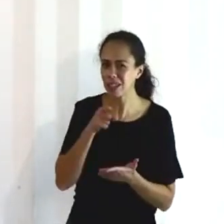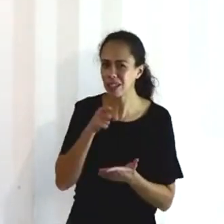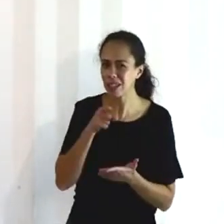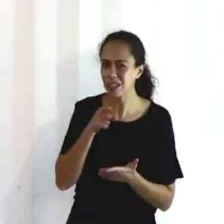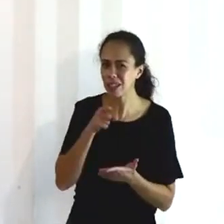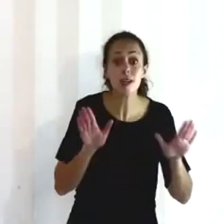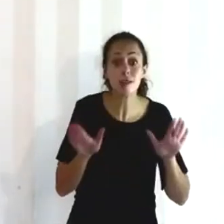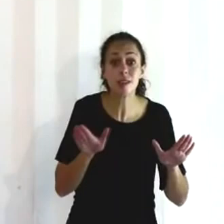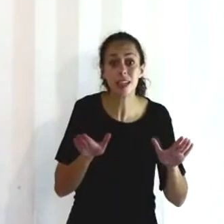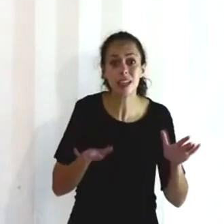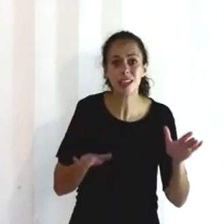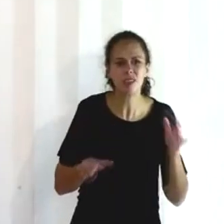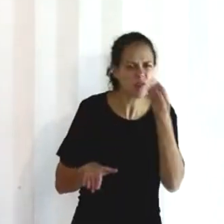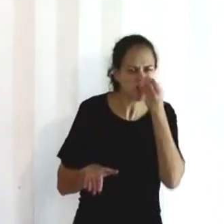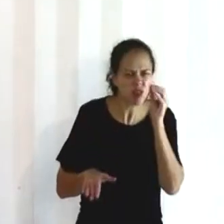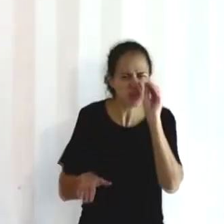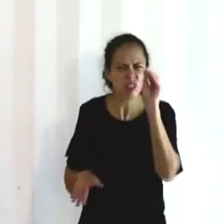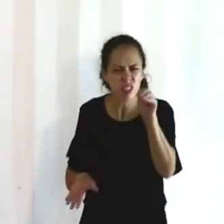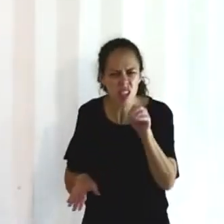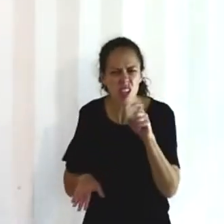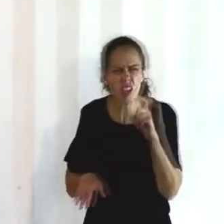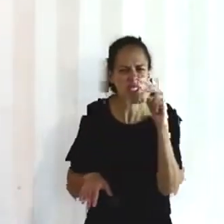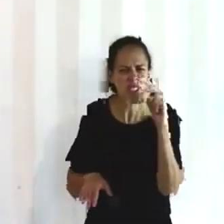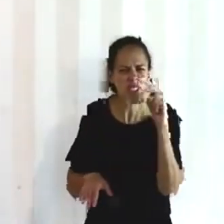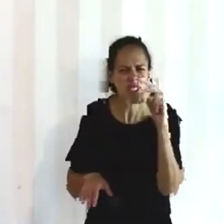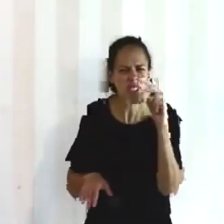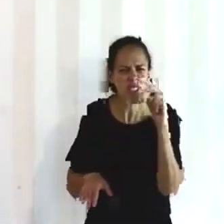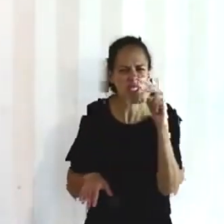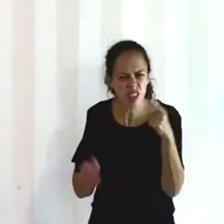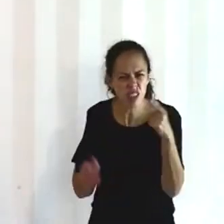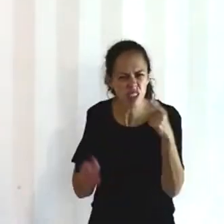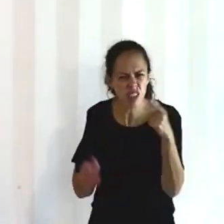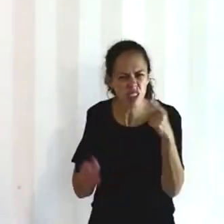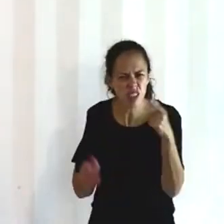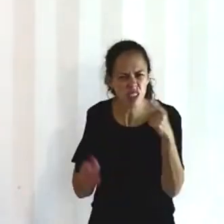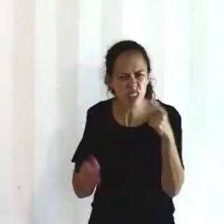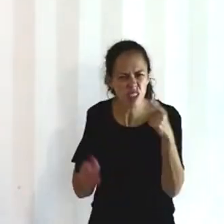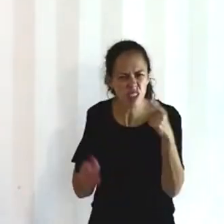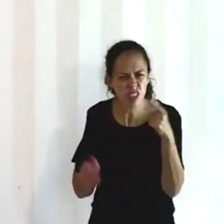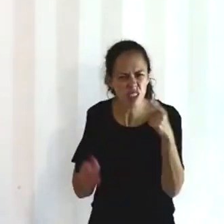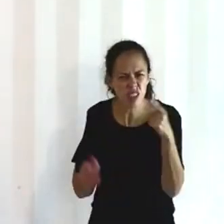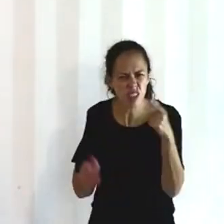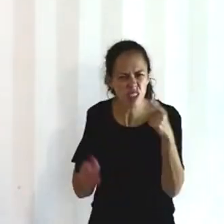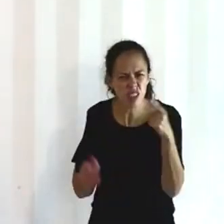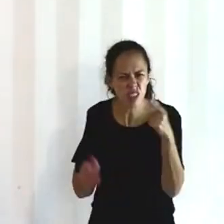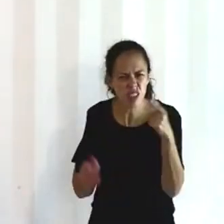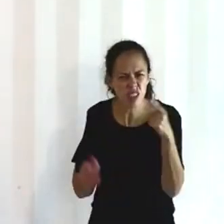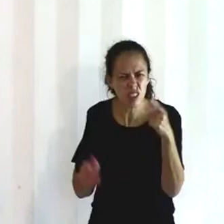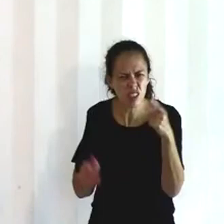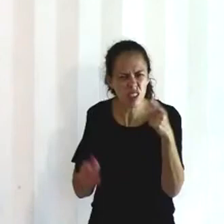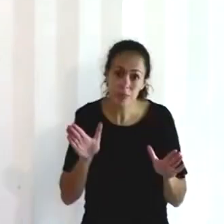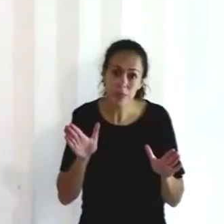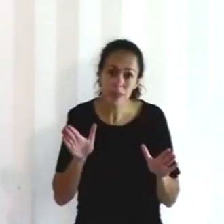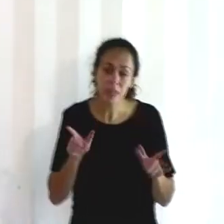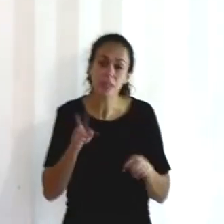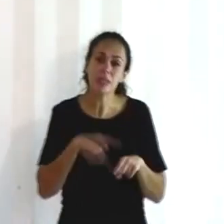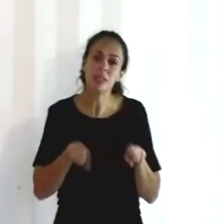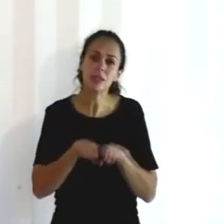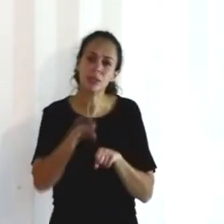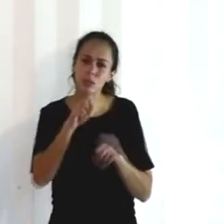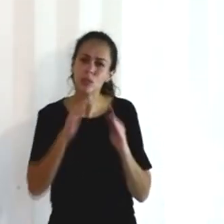proferiu palavras mentirosas contra você, você ficou sabendo, na convivência que você tem dentro de